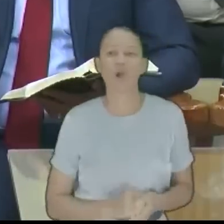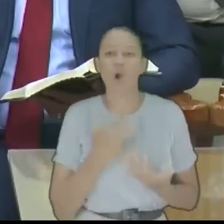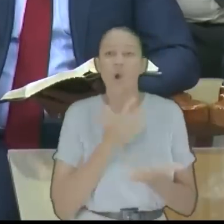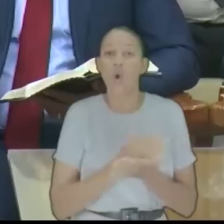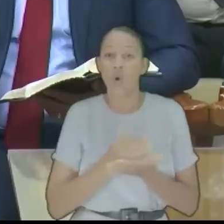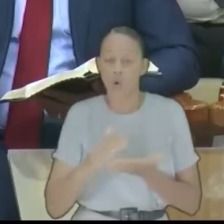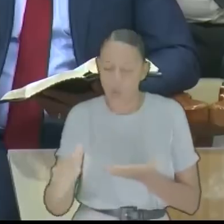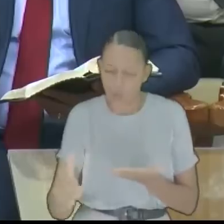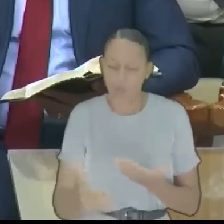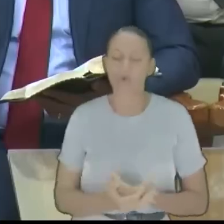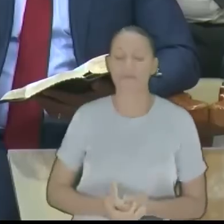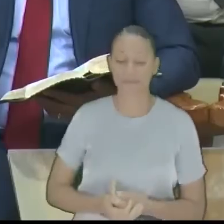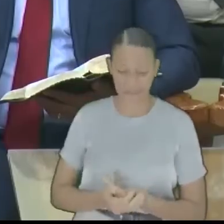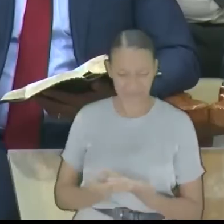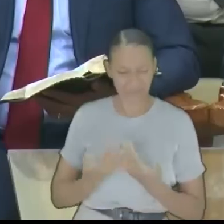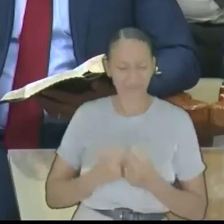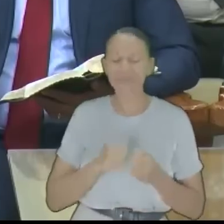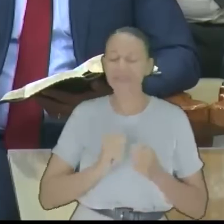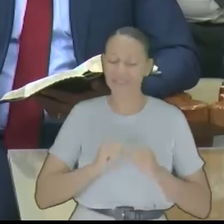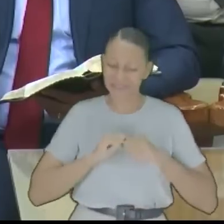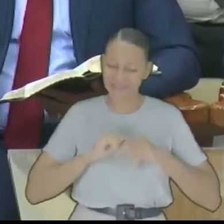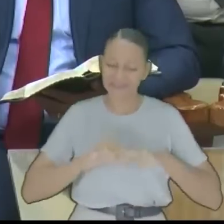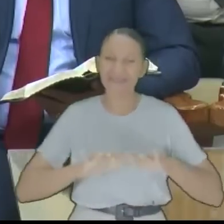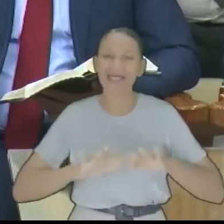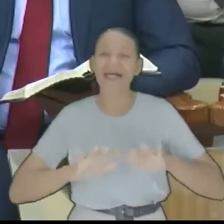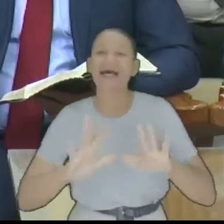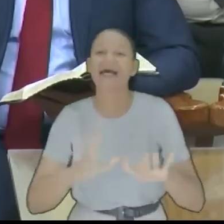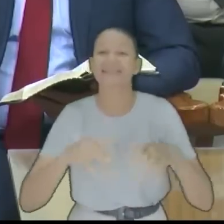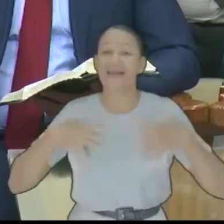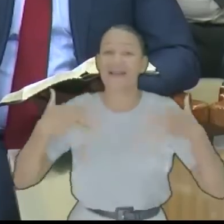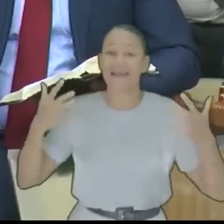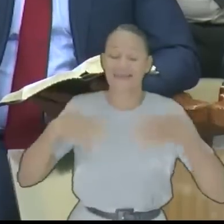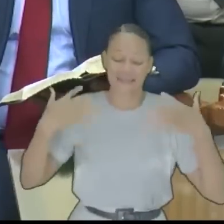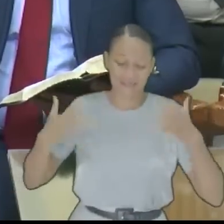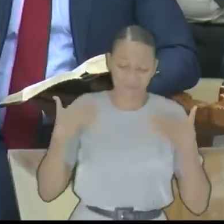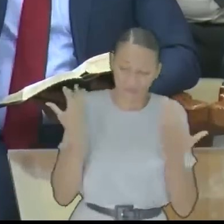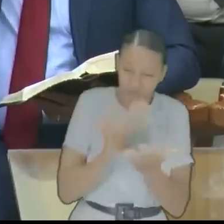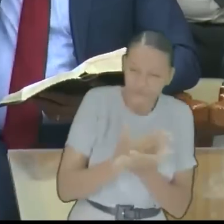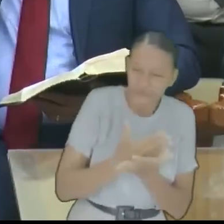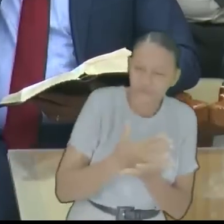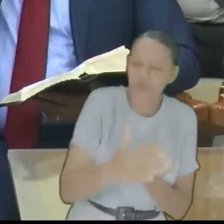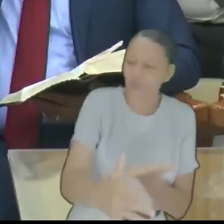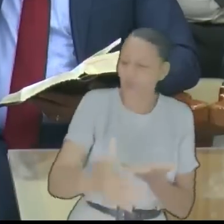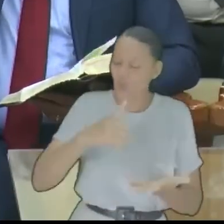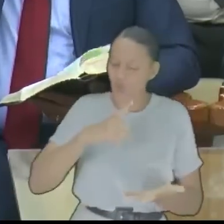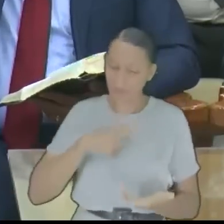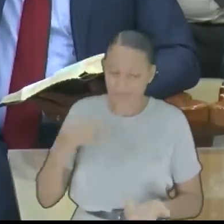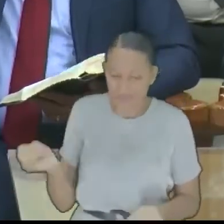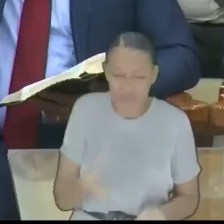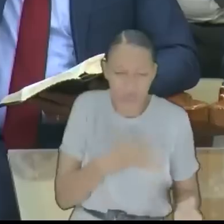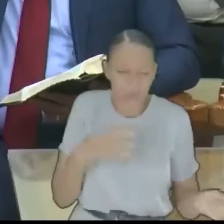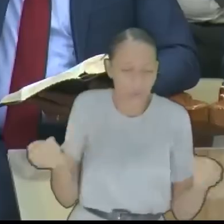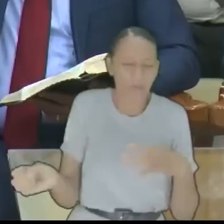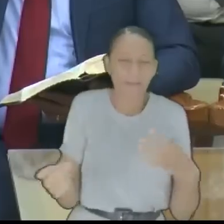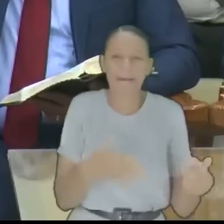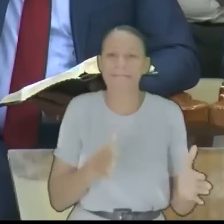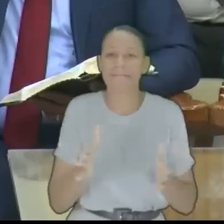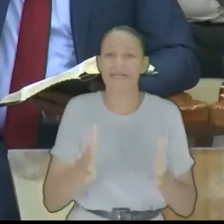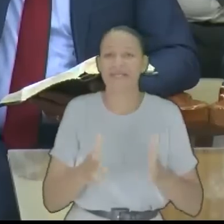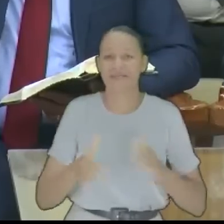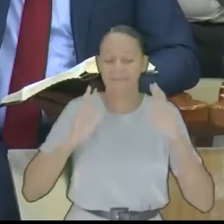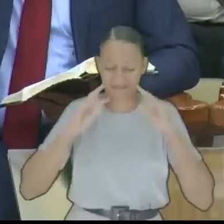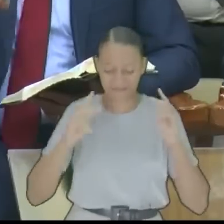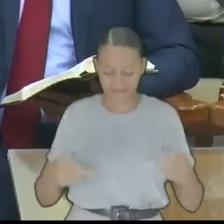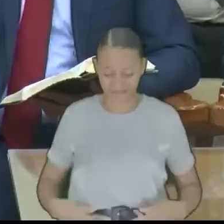Começou a destilar mosto, começou a destilar leite, começou a chegar um novo tempo para a humanidade.